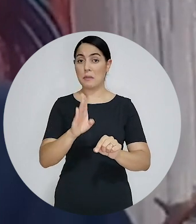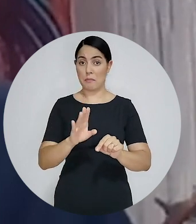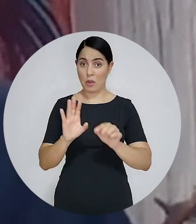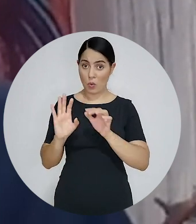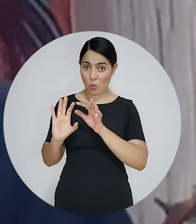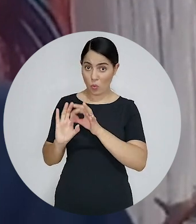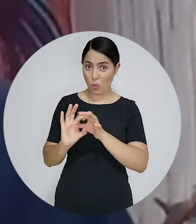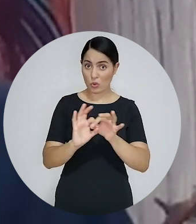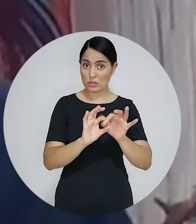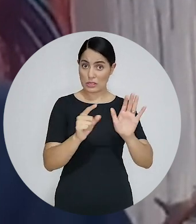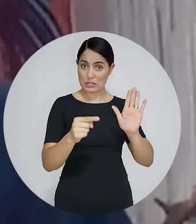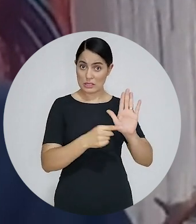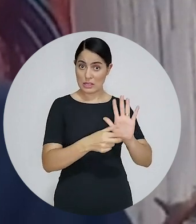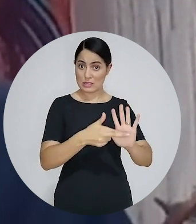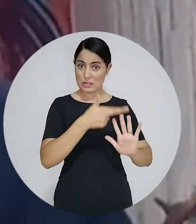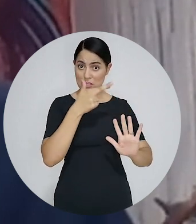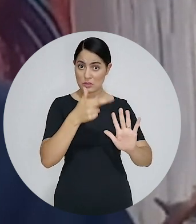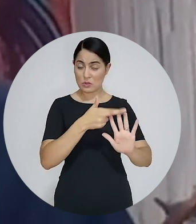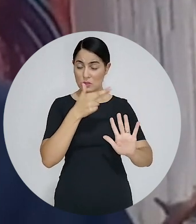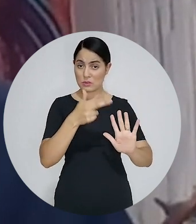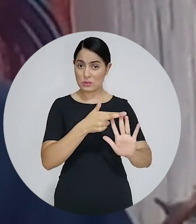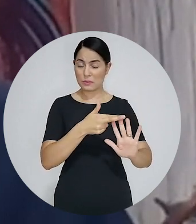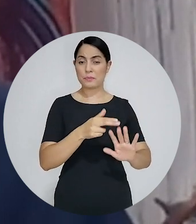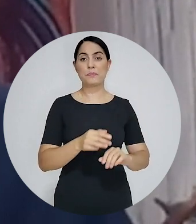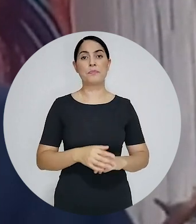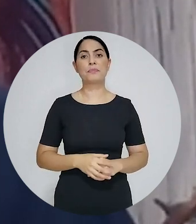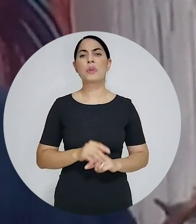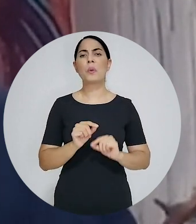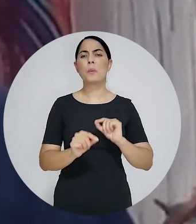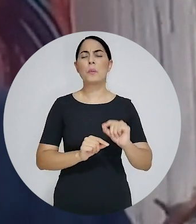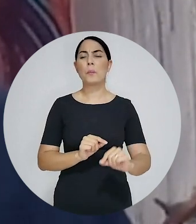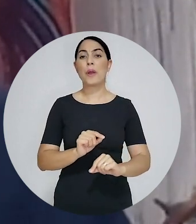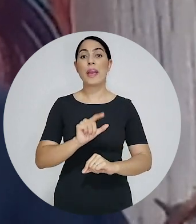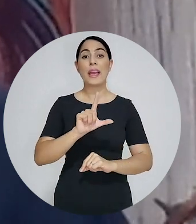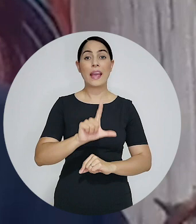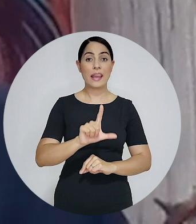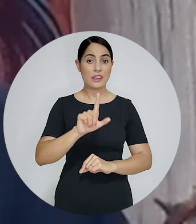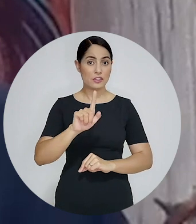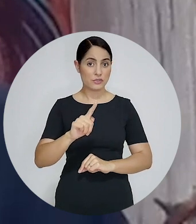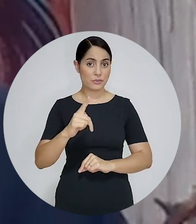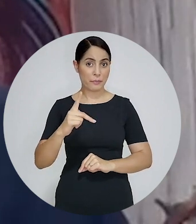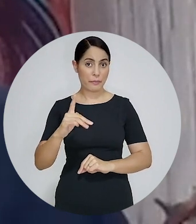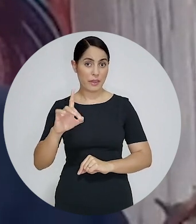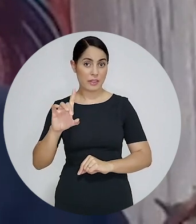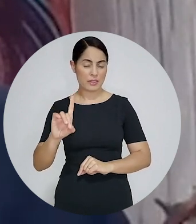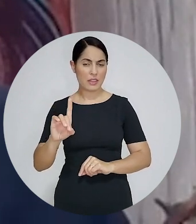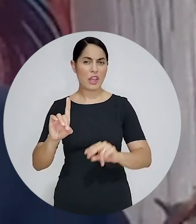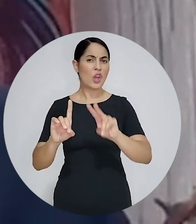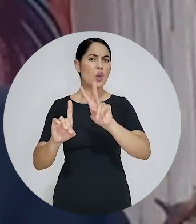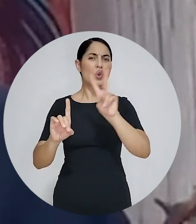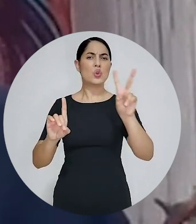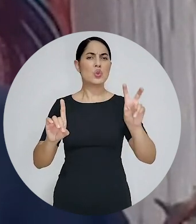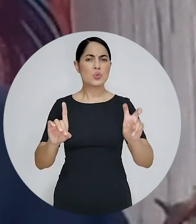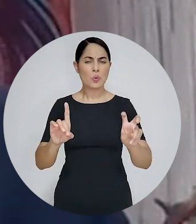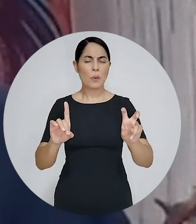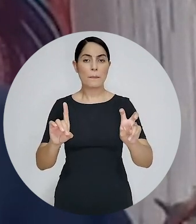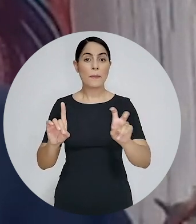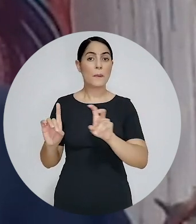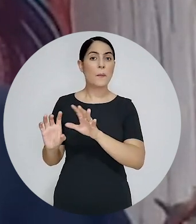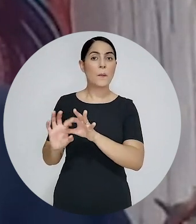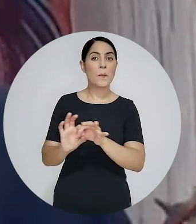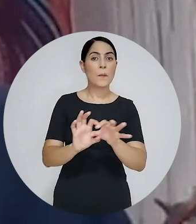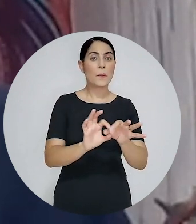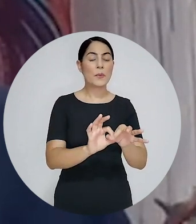dessa resolução é atender o que a LGPD fala em alguns momentos